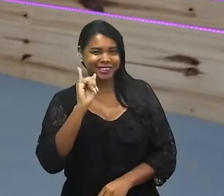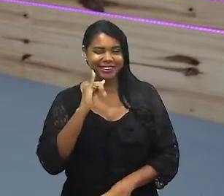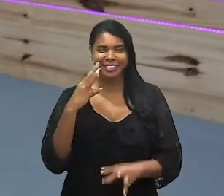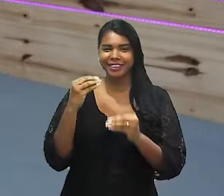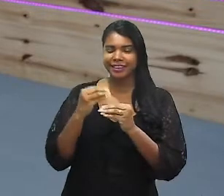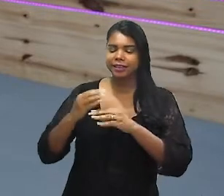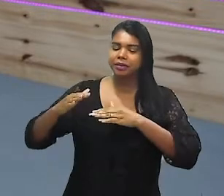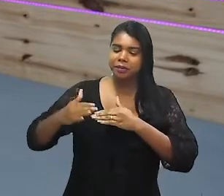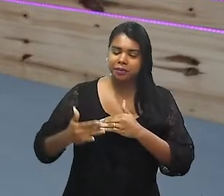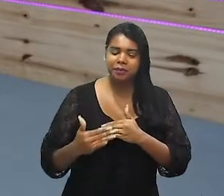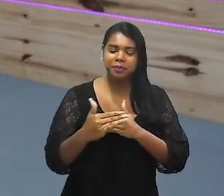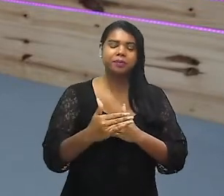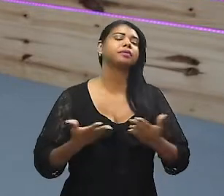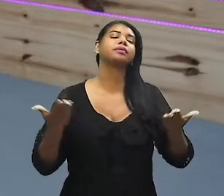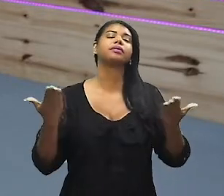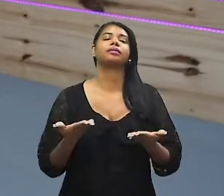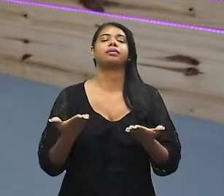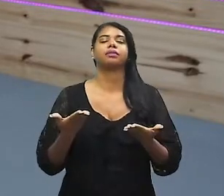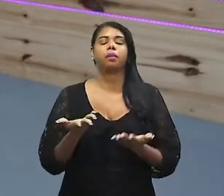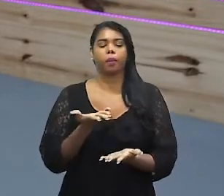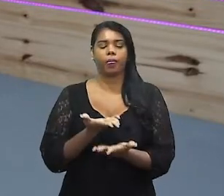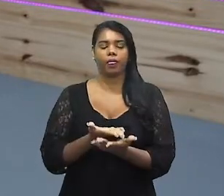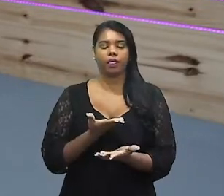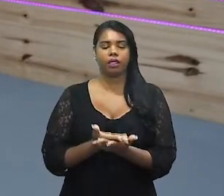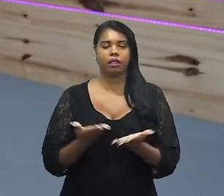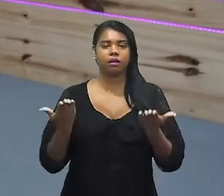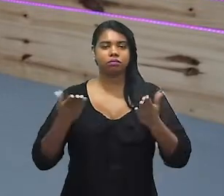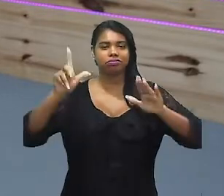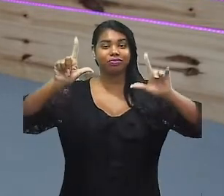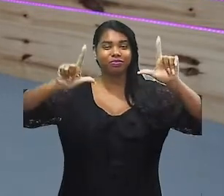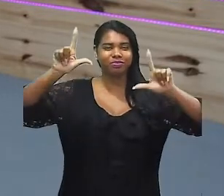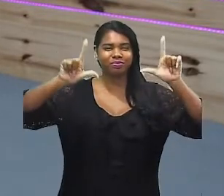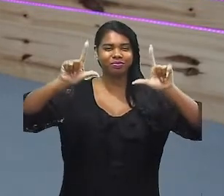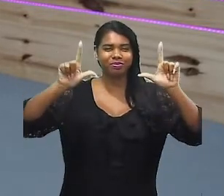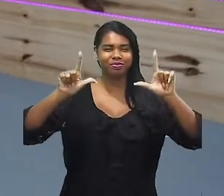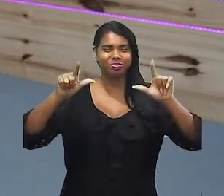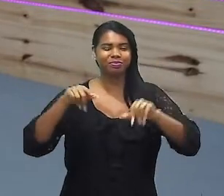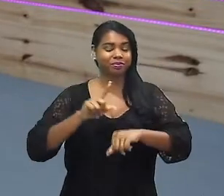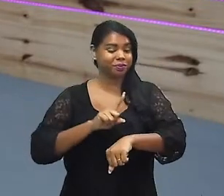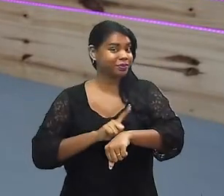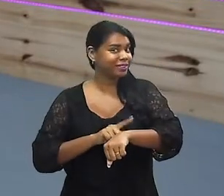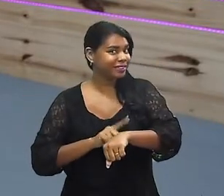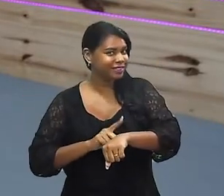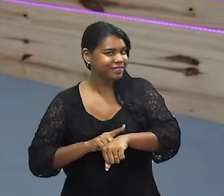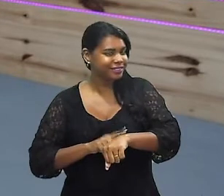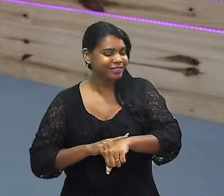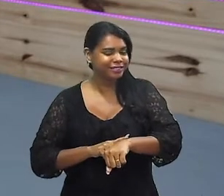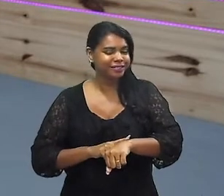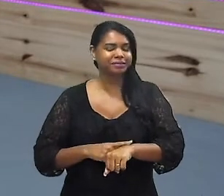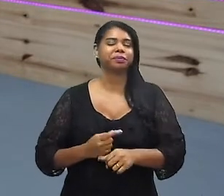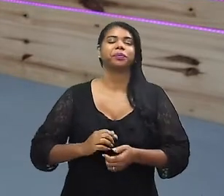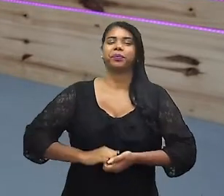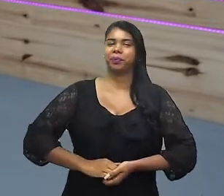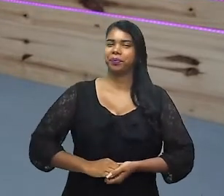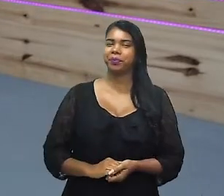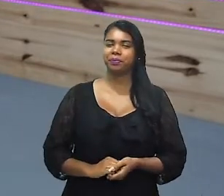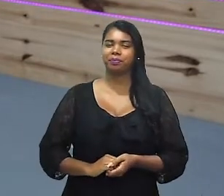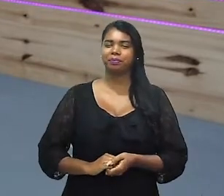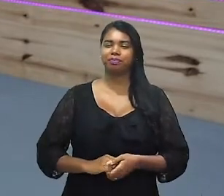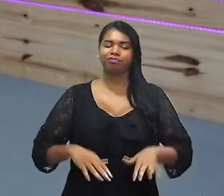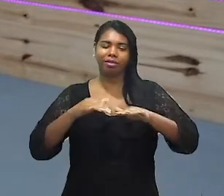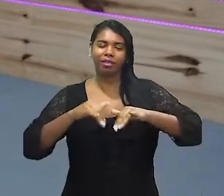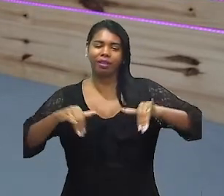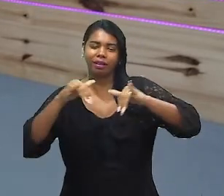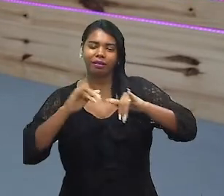gente segue, não é, com as nossas aulas aqui ao vivo, nesse mesmo bate-horário, nos mesmos bate-canais que repercutem